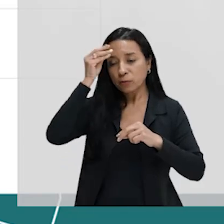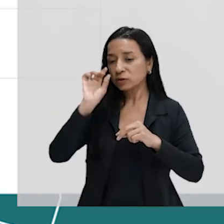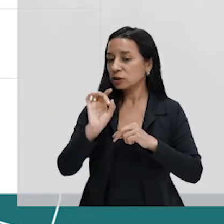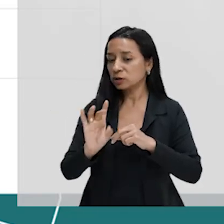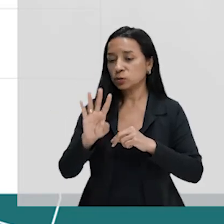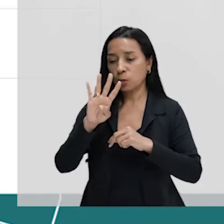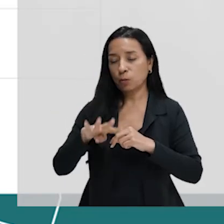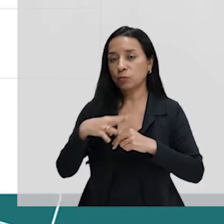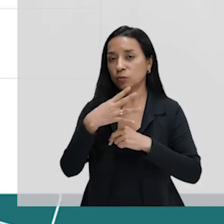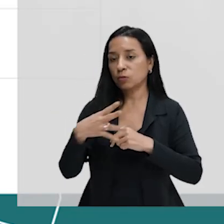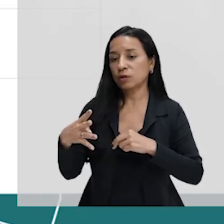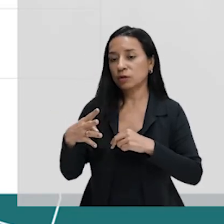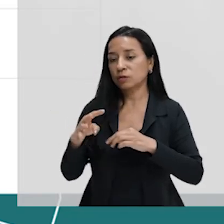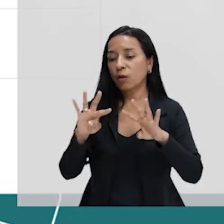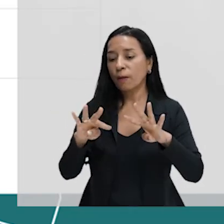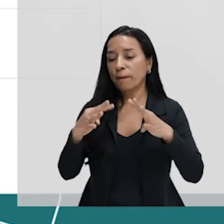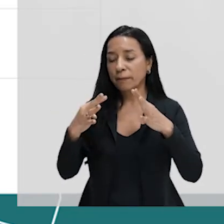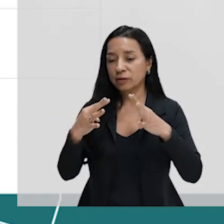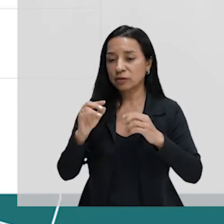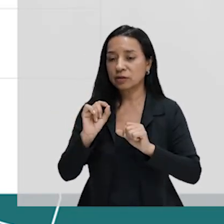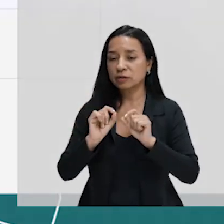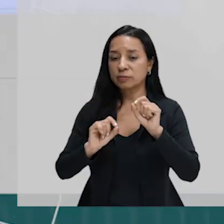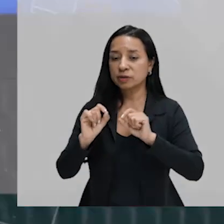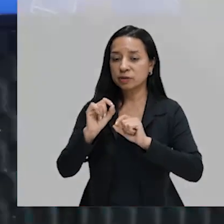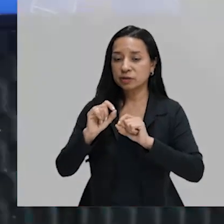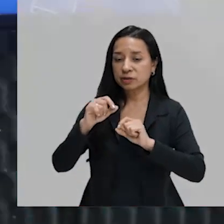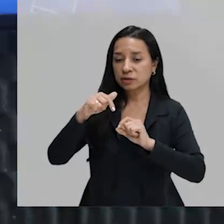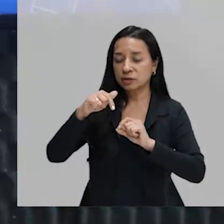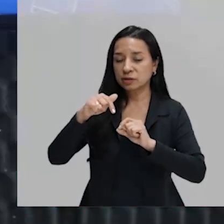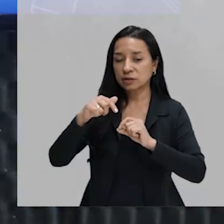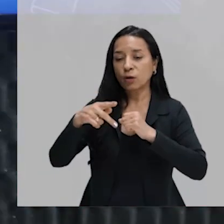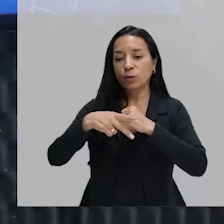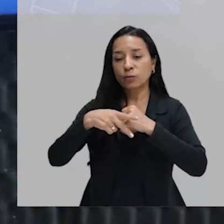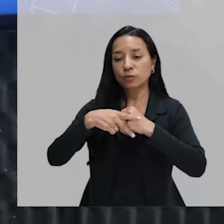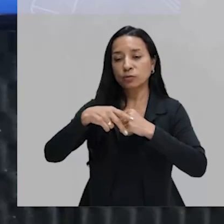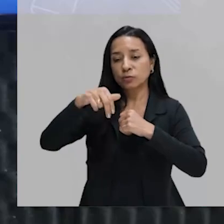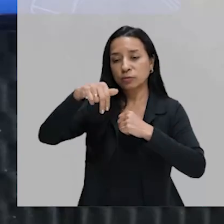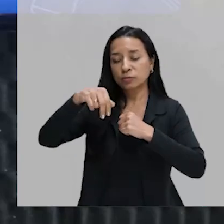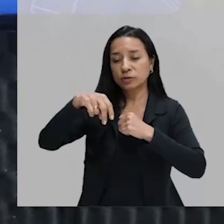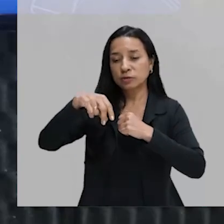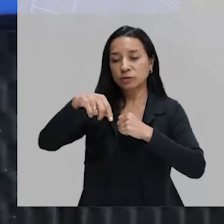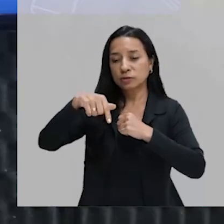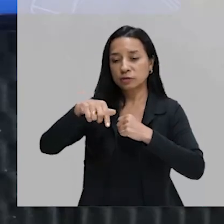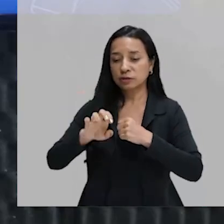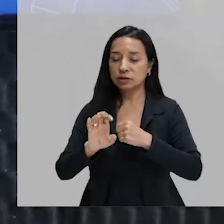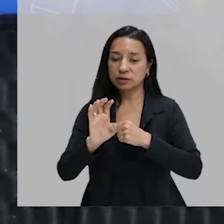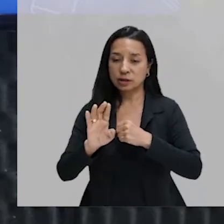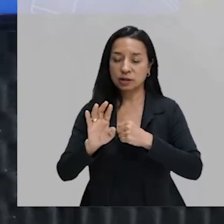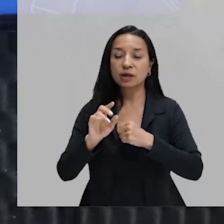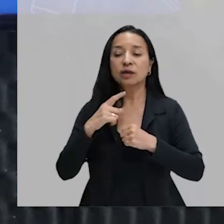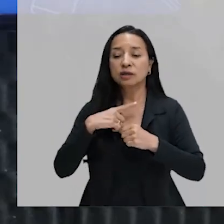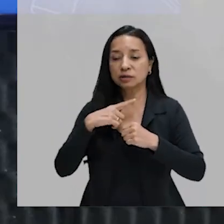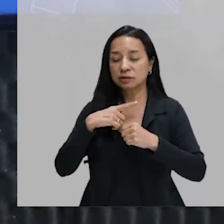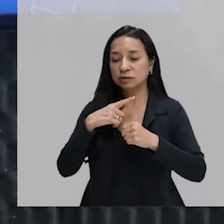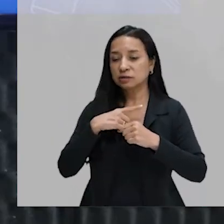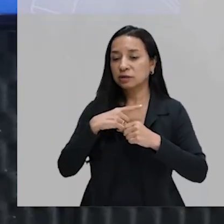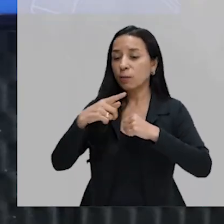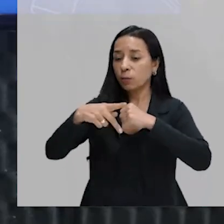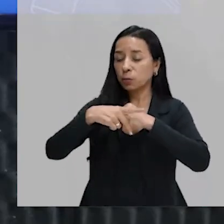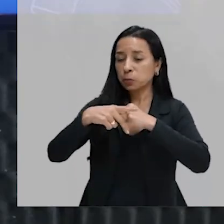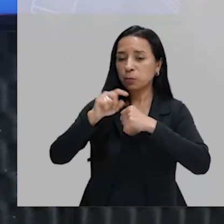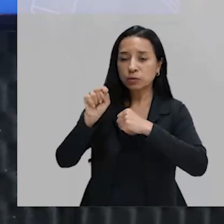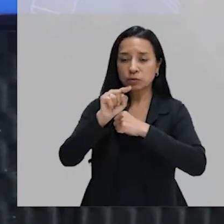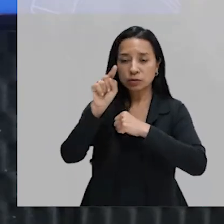Por exemplo, vocês percebem que aqui o pronome que, ele aparece como pronome interrogativo, mas ele também está lá no quadro dos